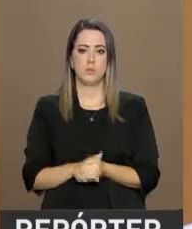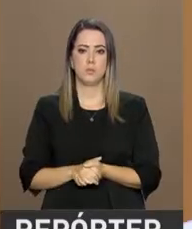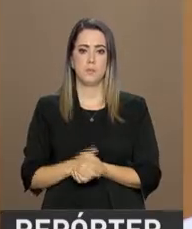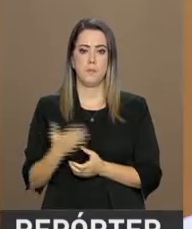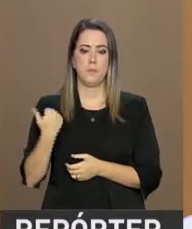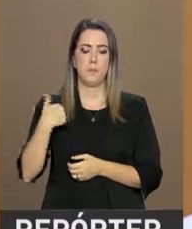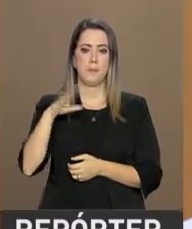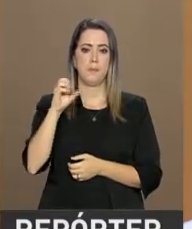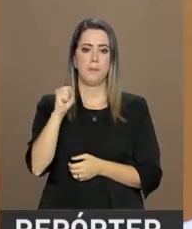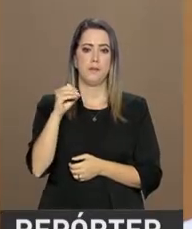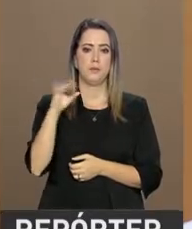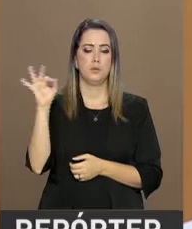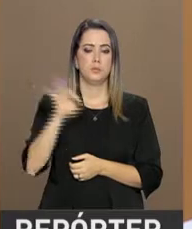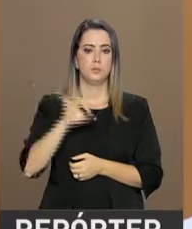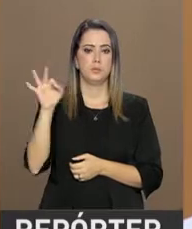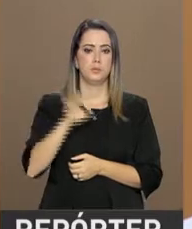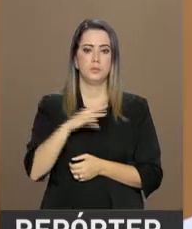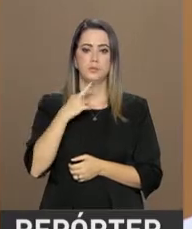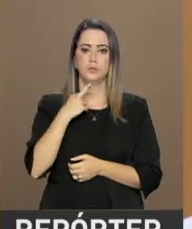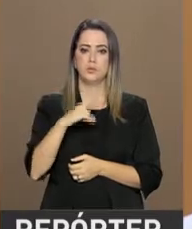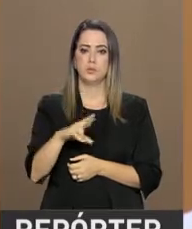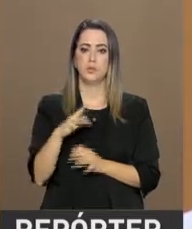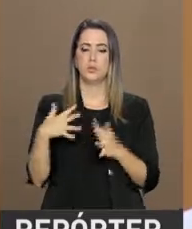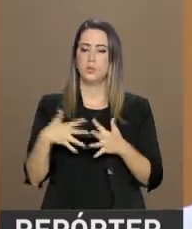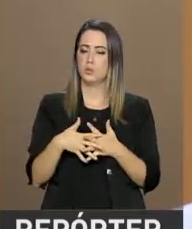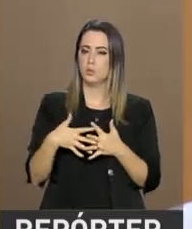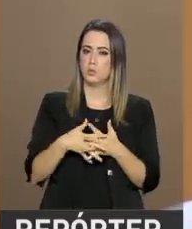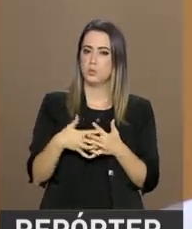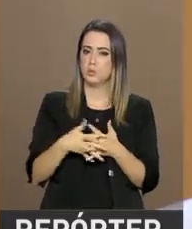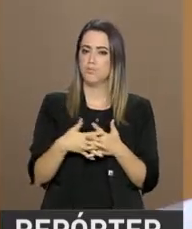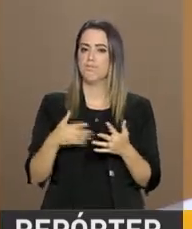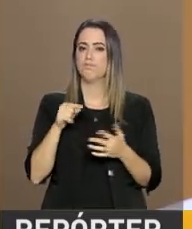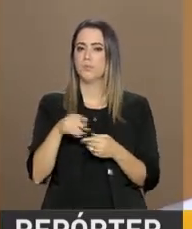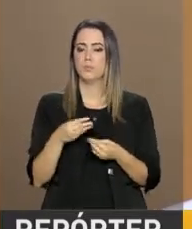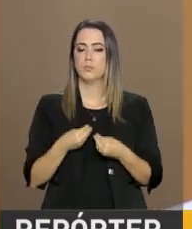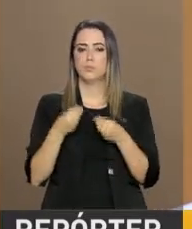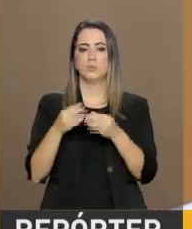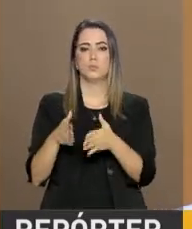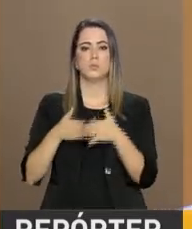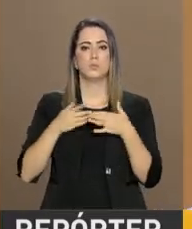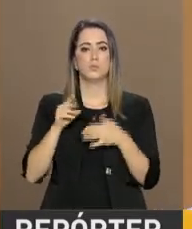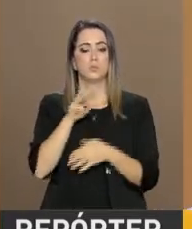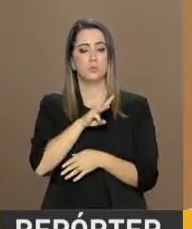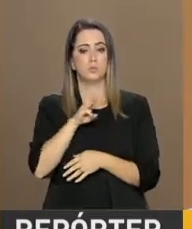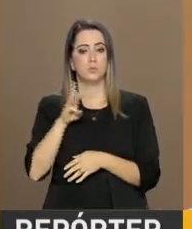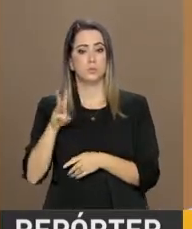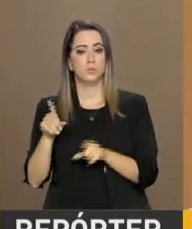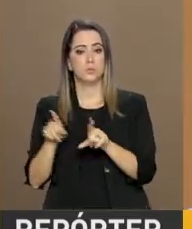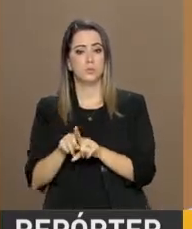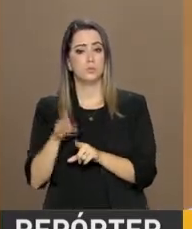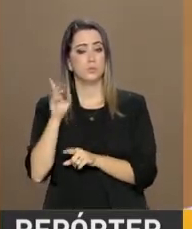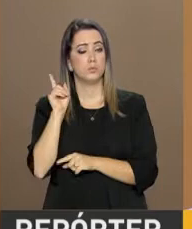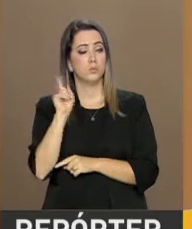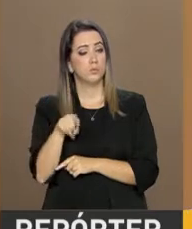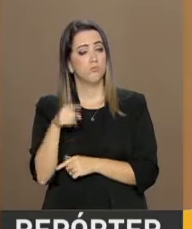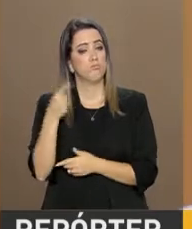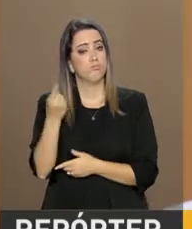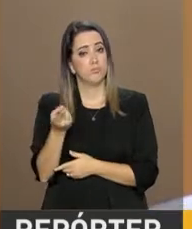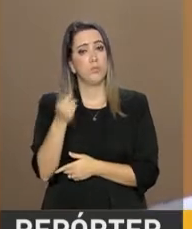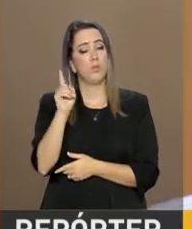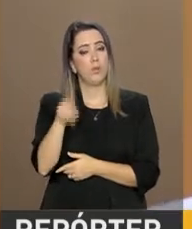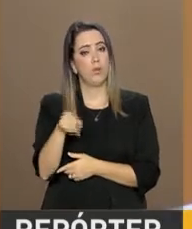mais de 80% de solução de conflito, né, quando, das demandas trazidas à plataforma consumidor.gov.br. Ela